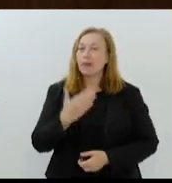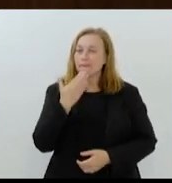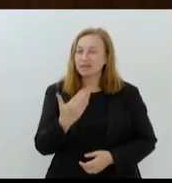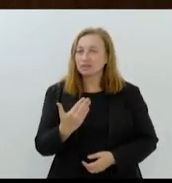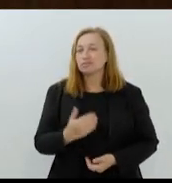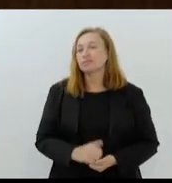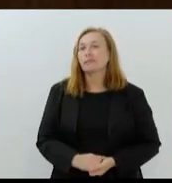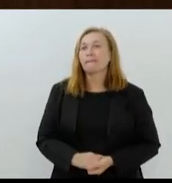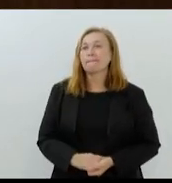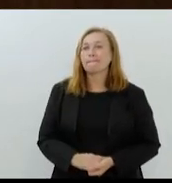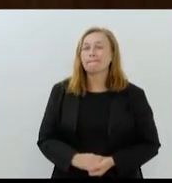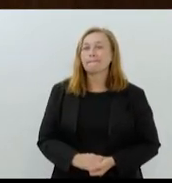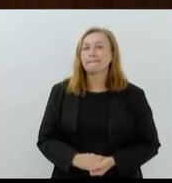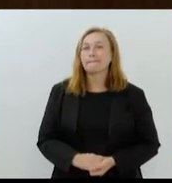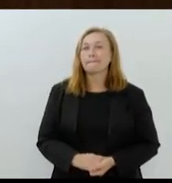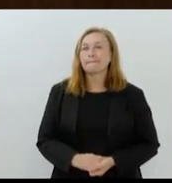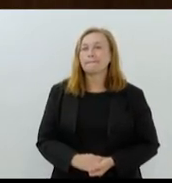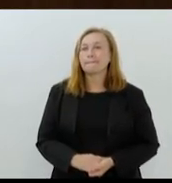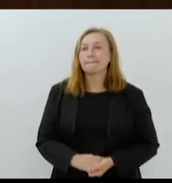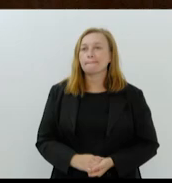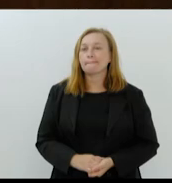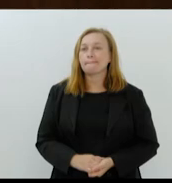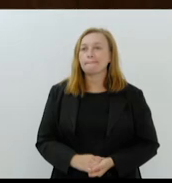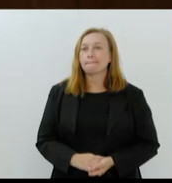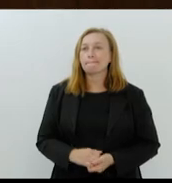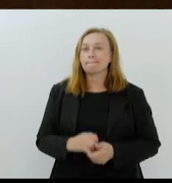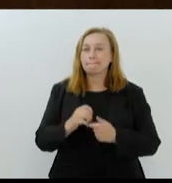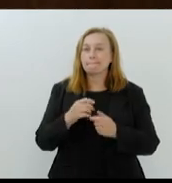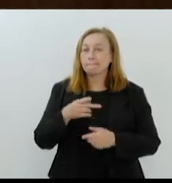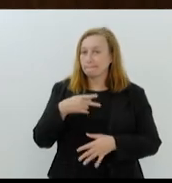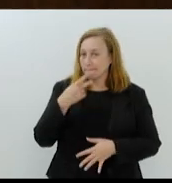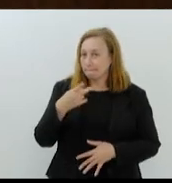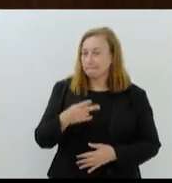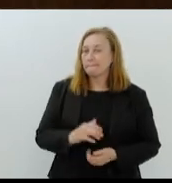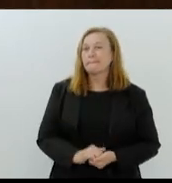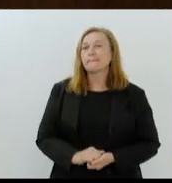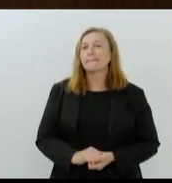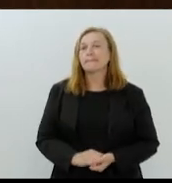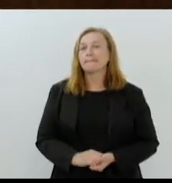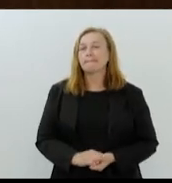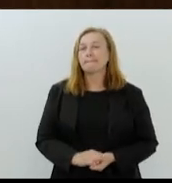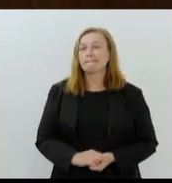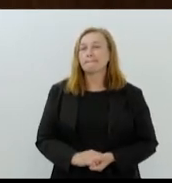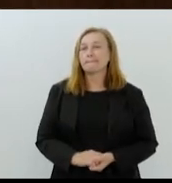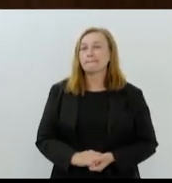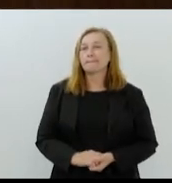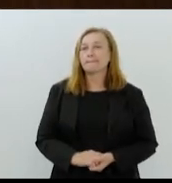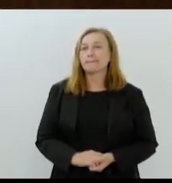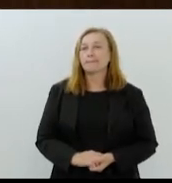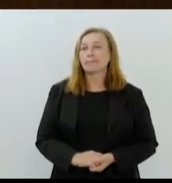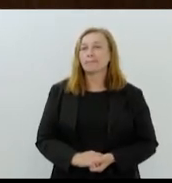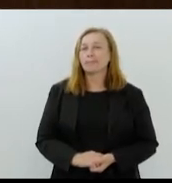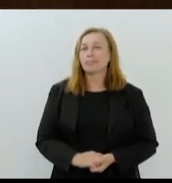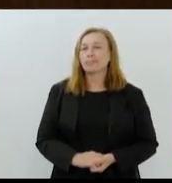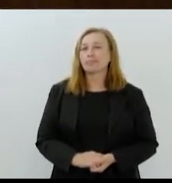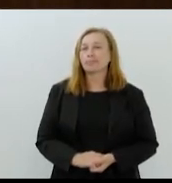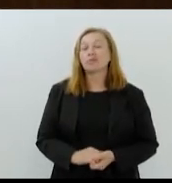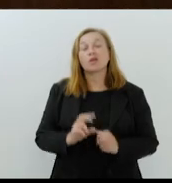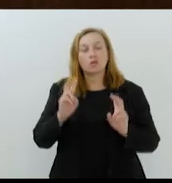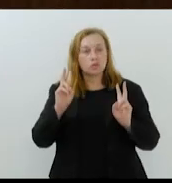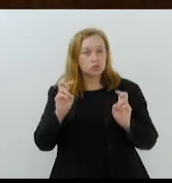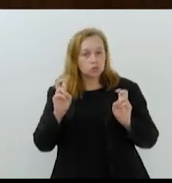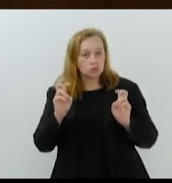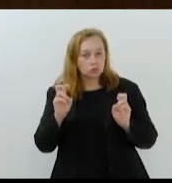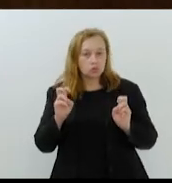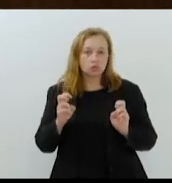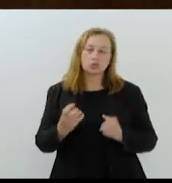pediu para fazer uso da palavra, é que recentemente matérias que fizeram